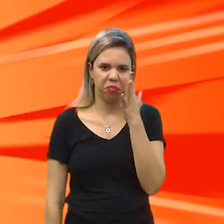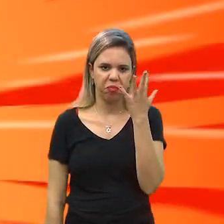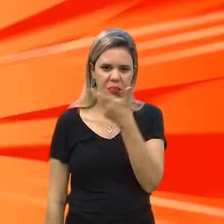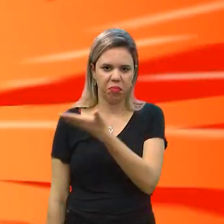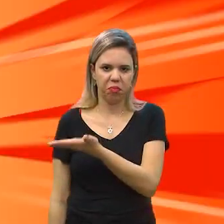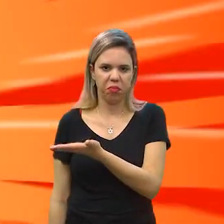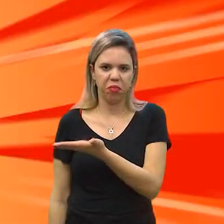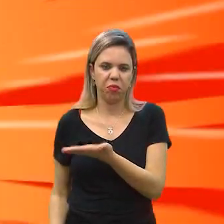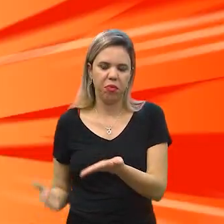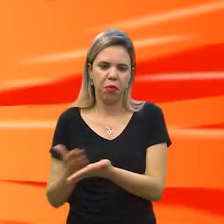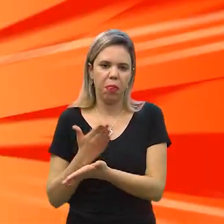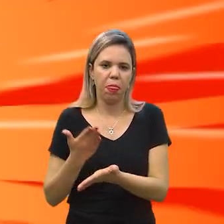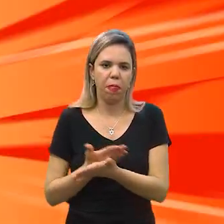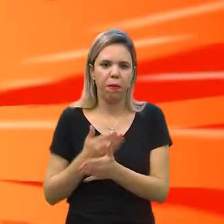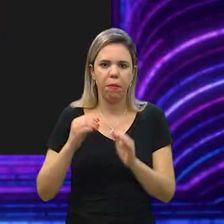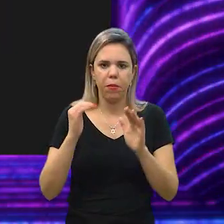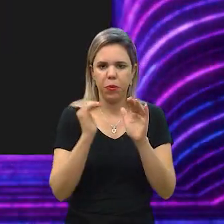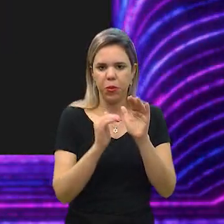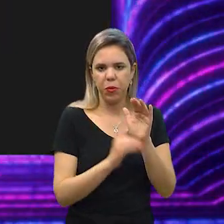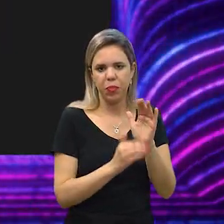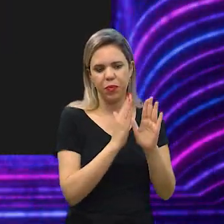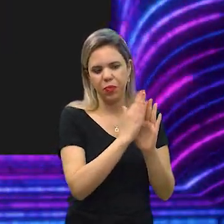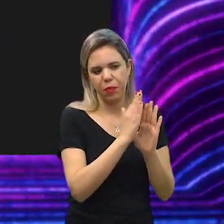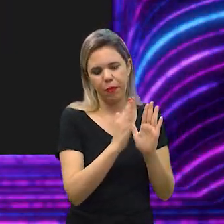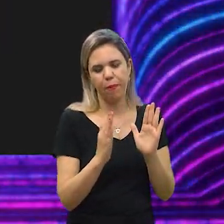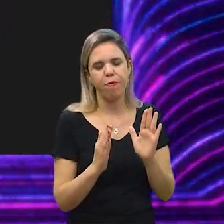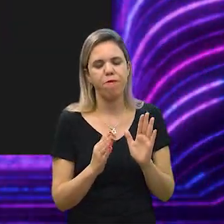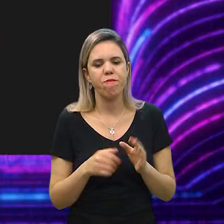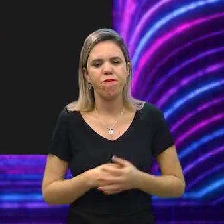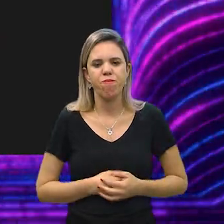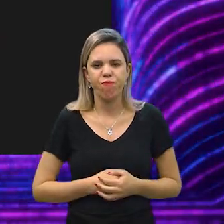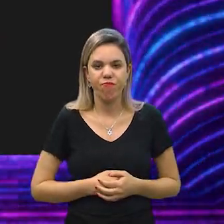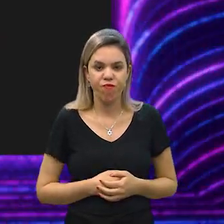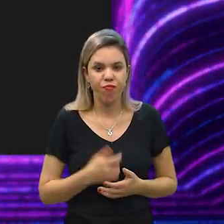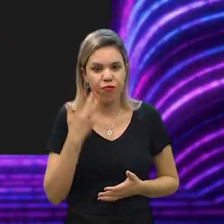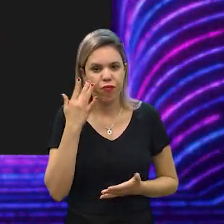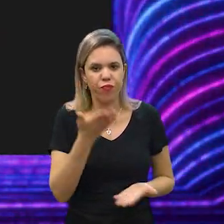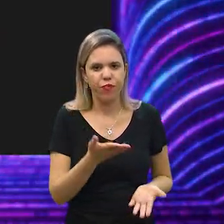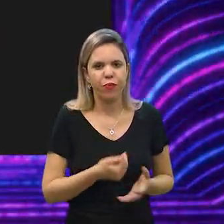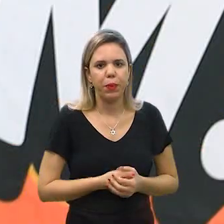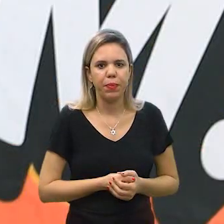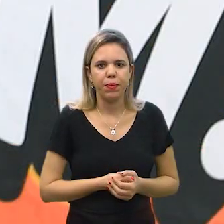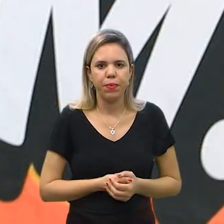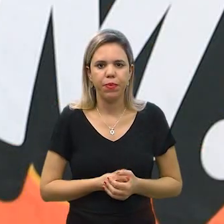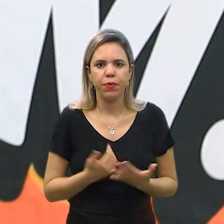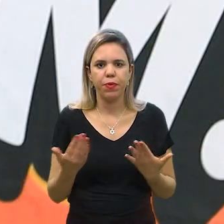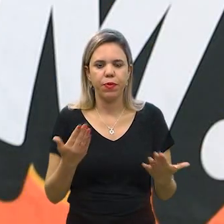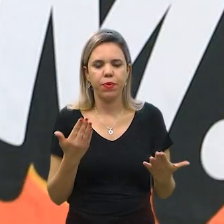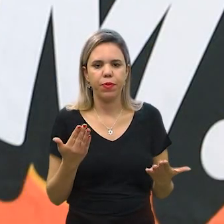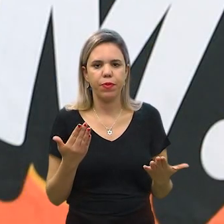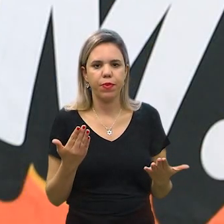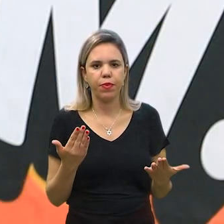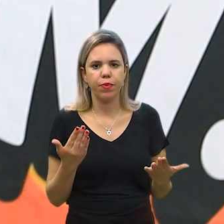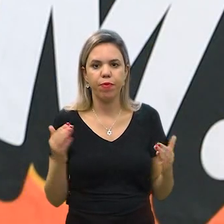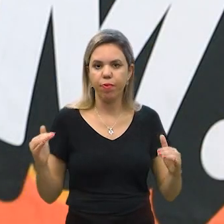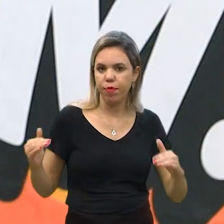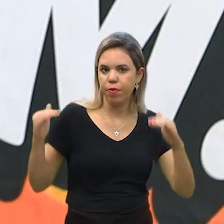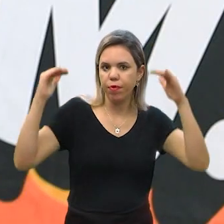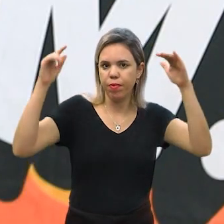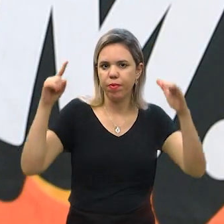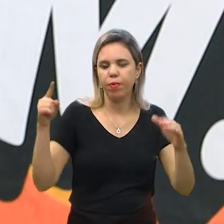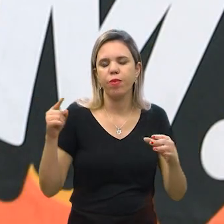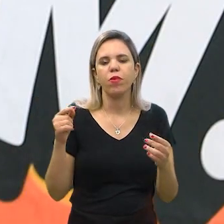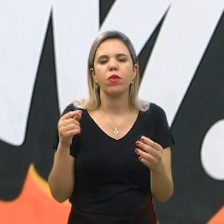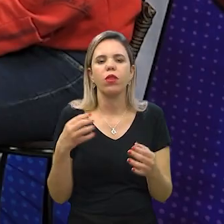bonito, nunca, na minha estante também, então acho que é isso. Qual é o ponto mais alto